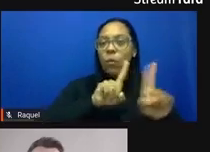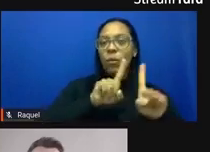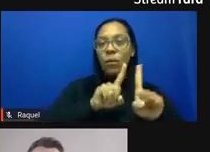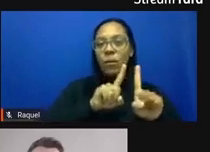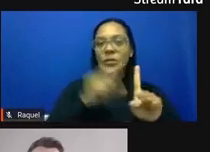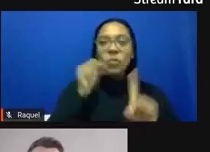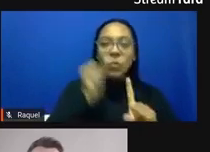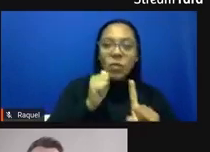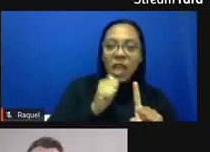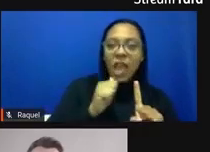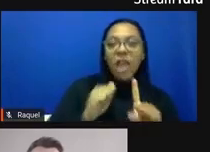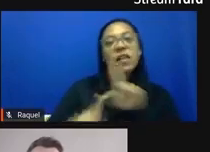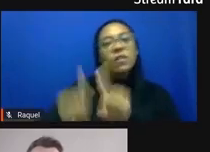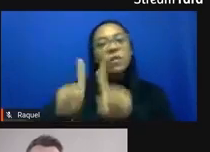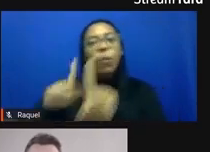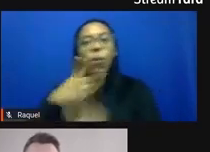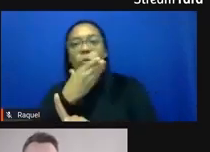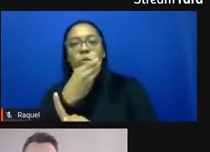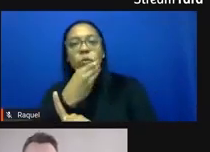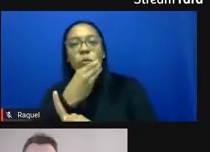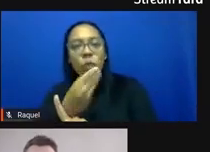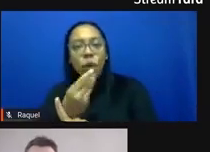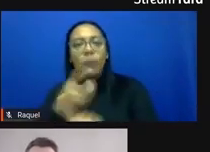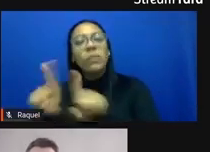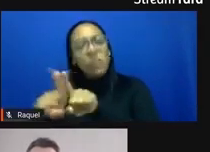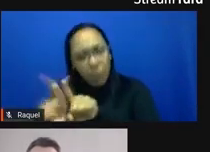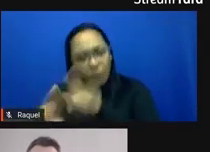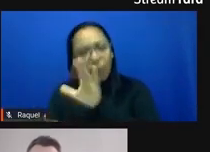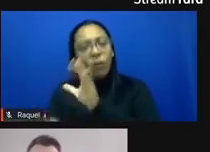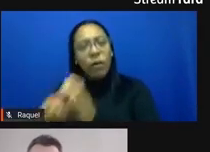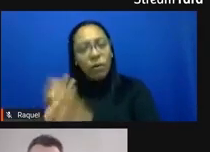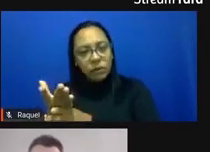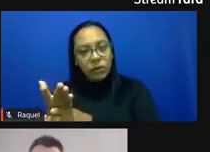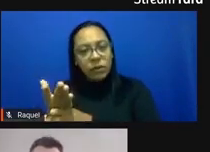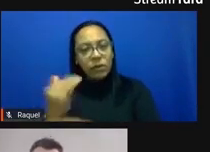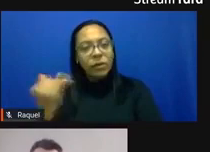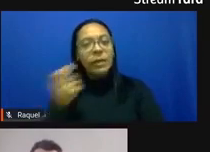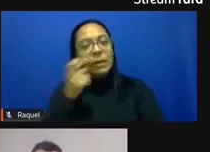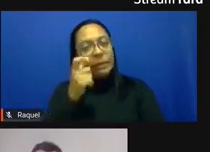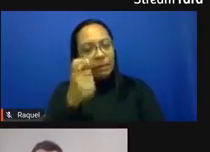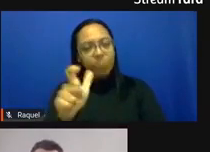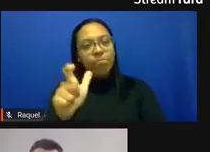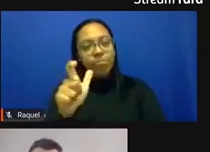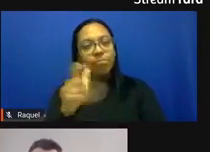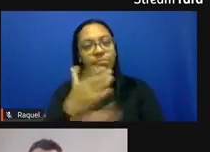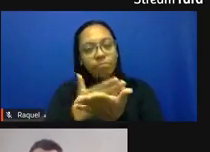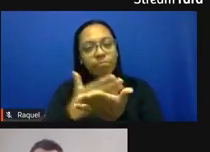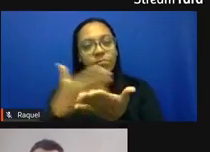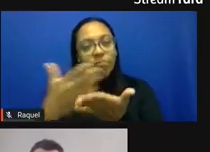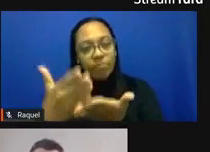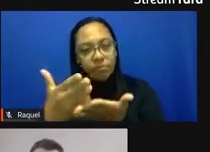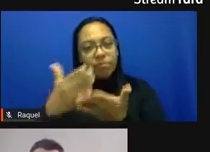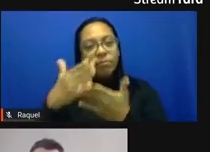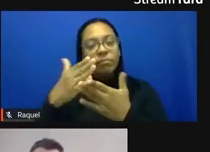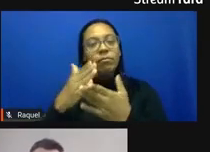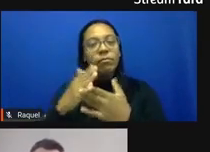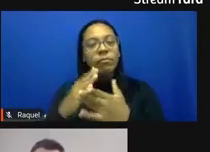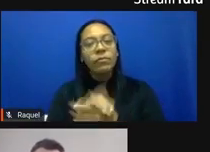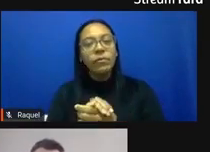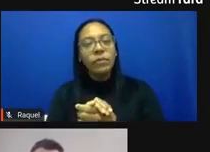Então, foi muito interessante começar essa conversa, começar a introduzir esse